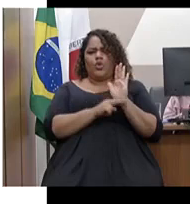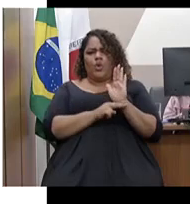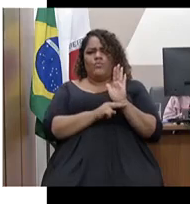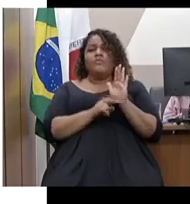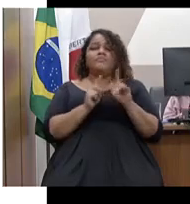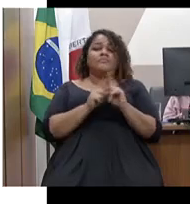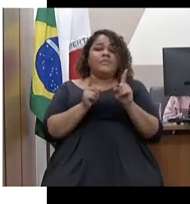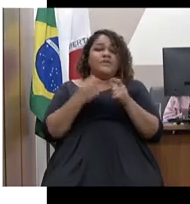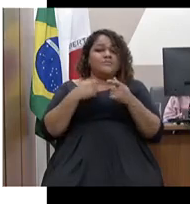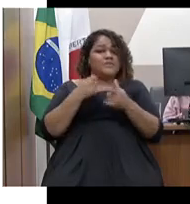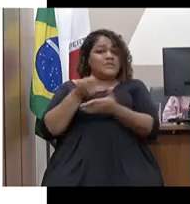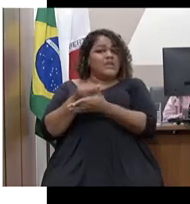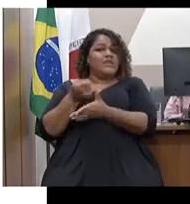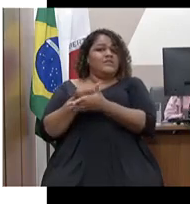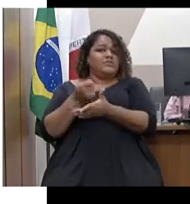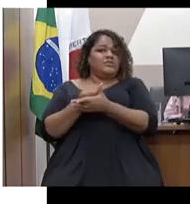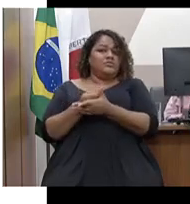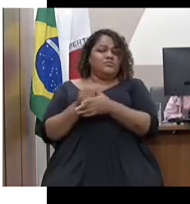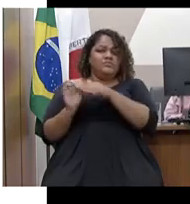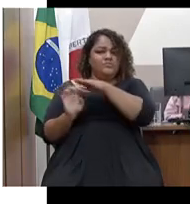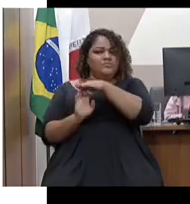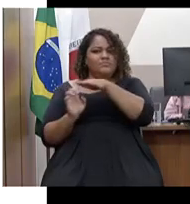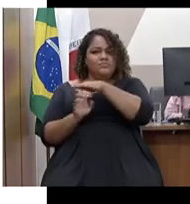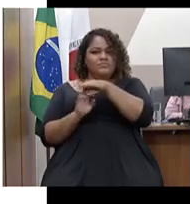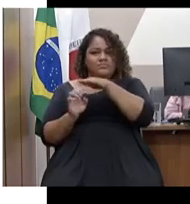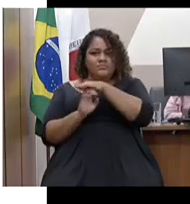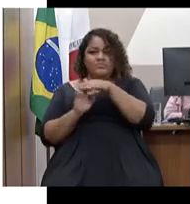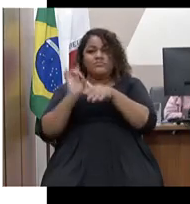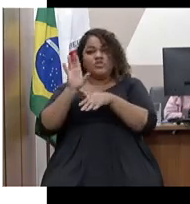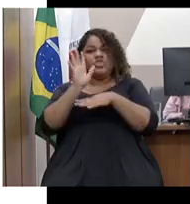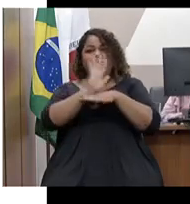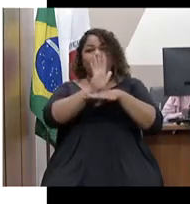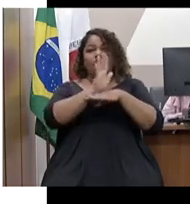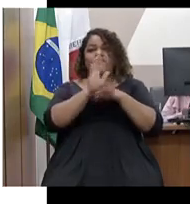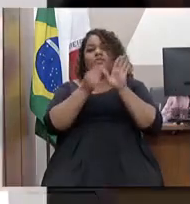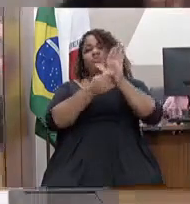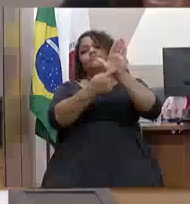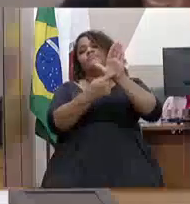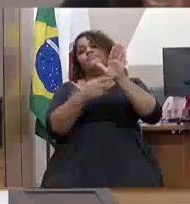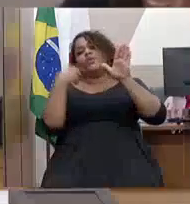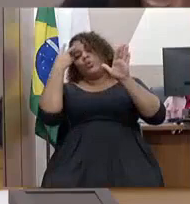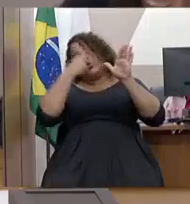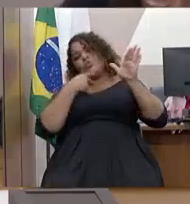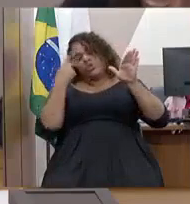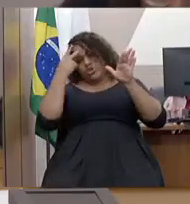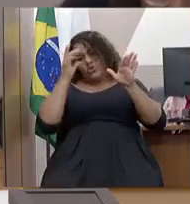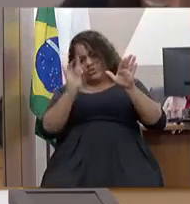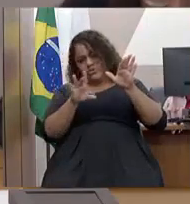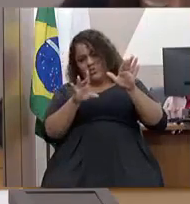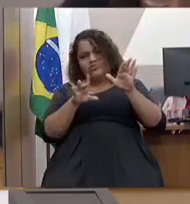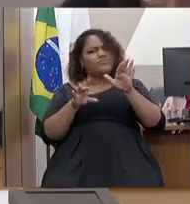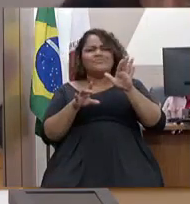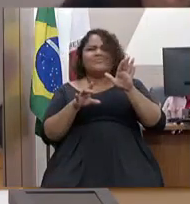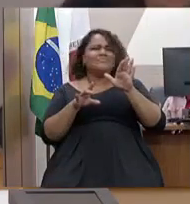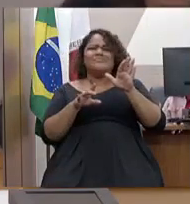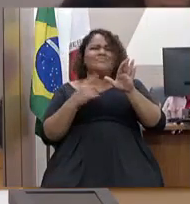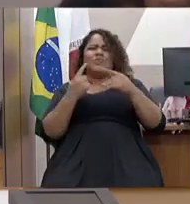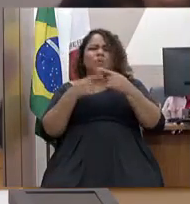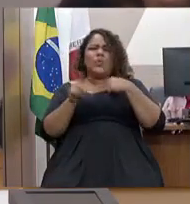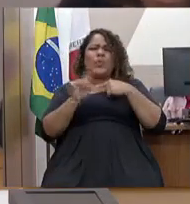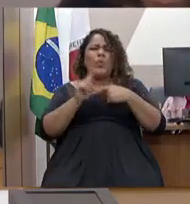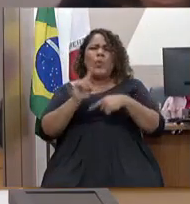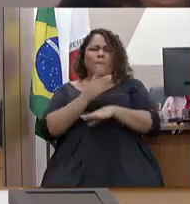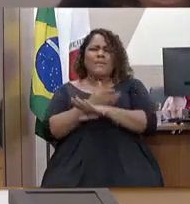trabalhador mas treinamento de empresa aquele negócio de assistir um filme lá durante duas horas isso não treina ninguém não